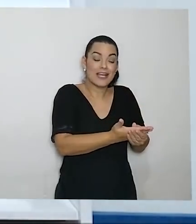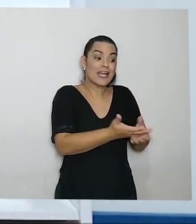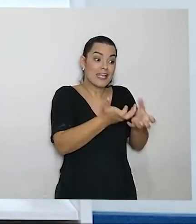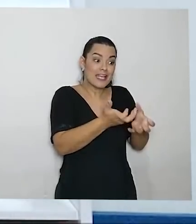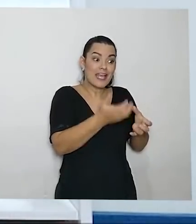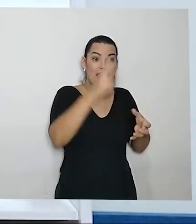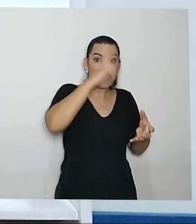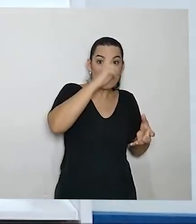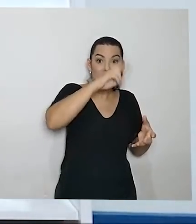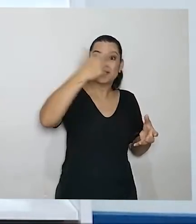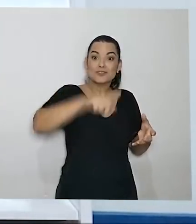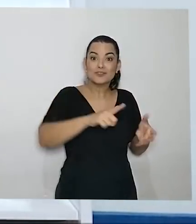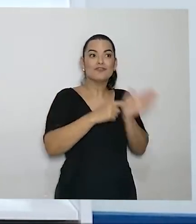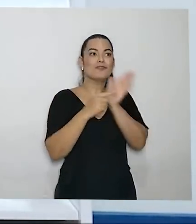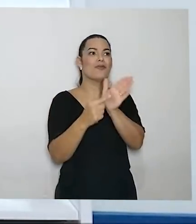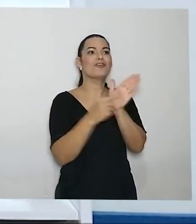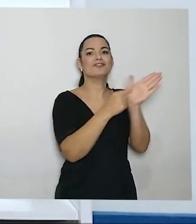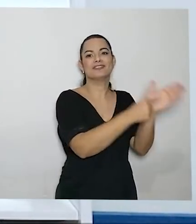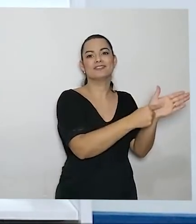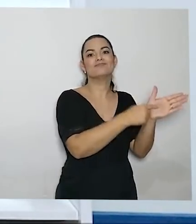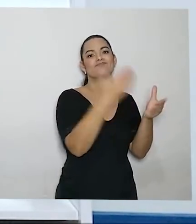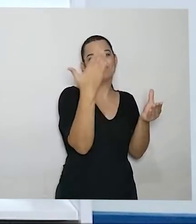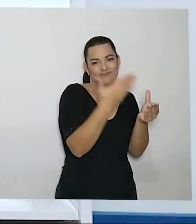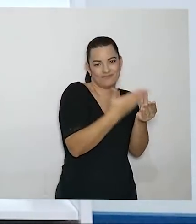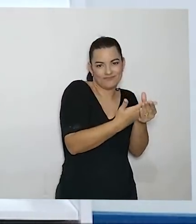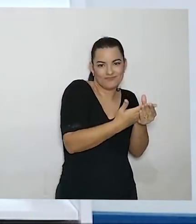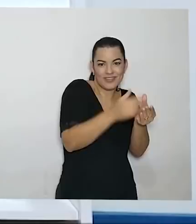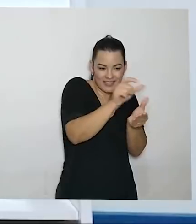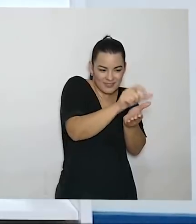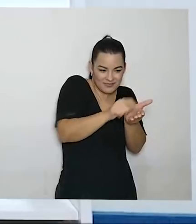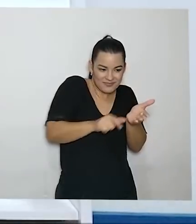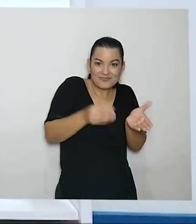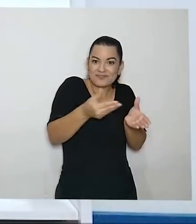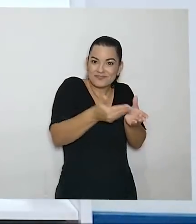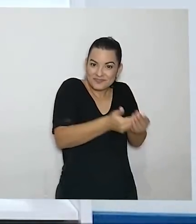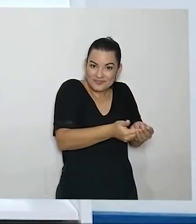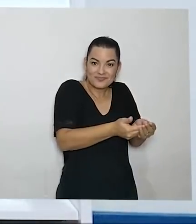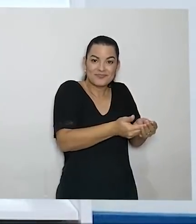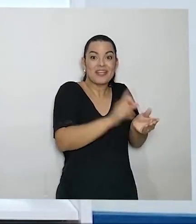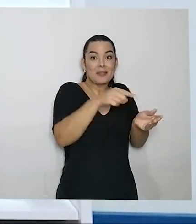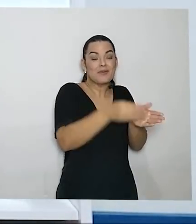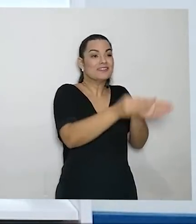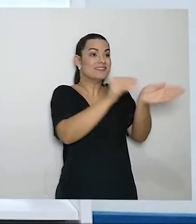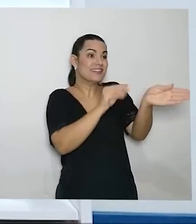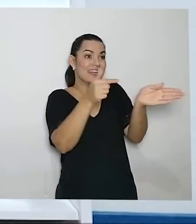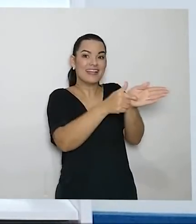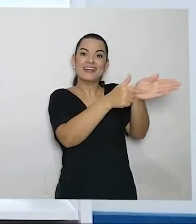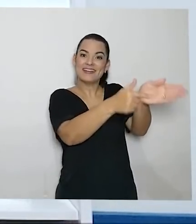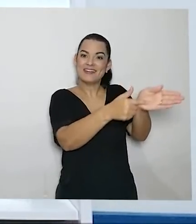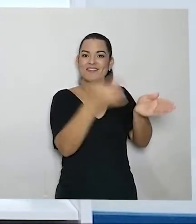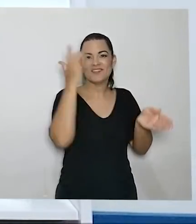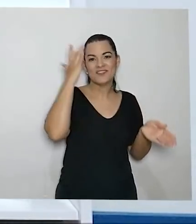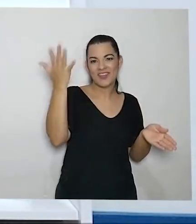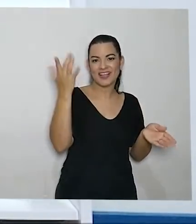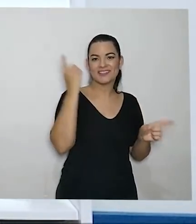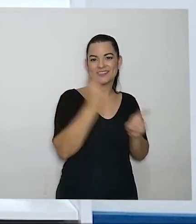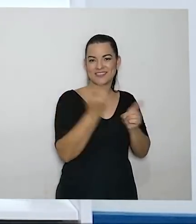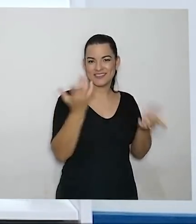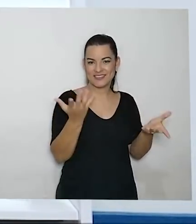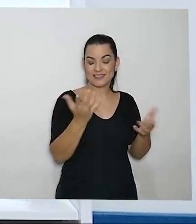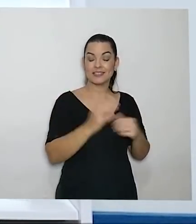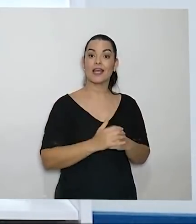quer compartilhar com outras pessoas. Agora que vocês já estão construindo o próprio